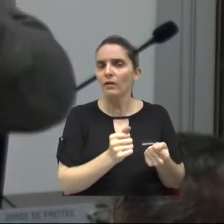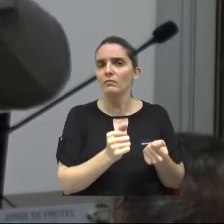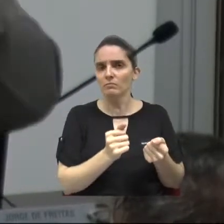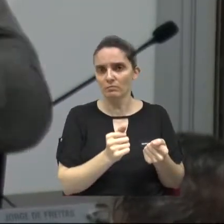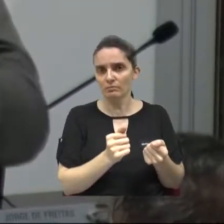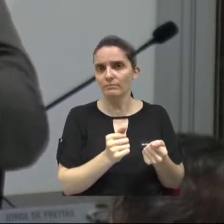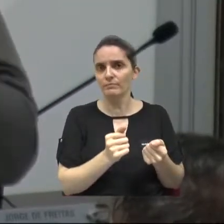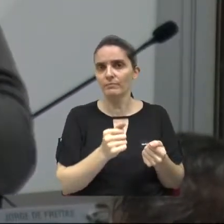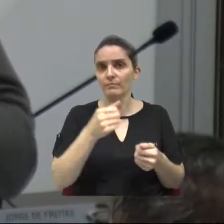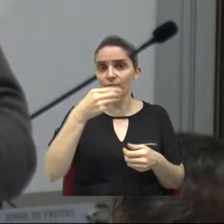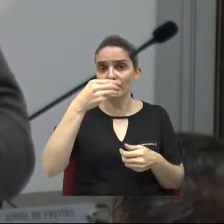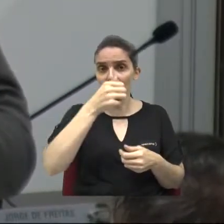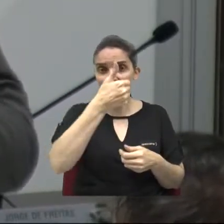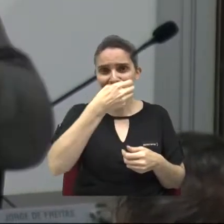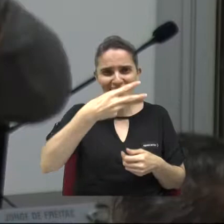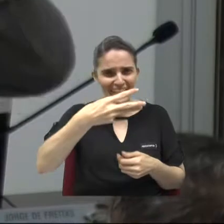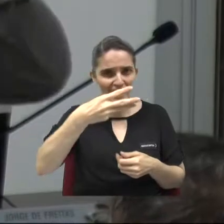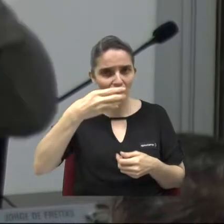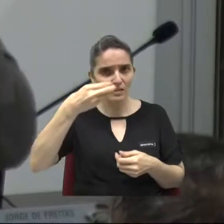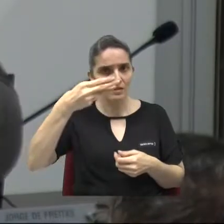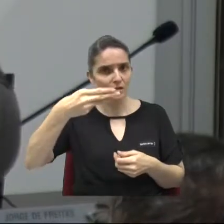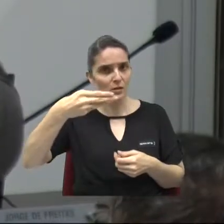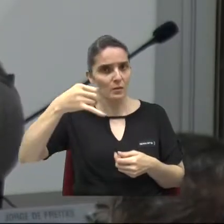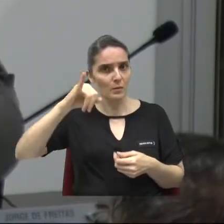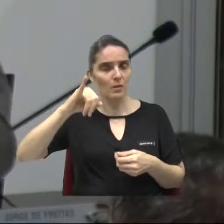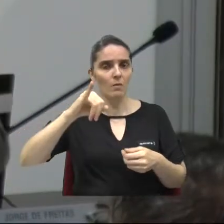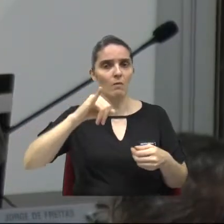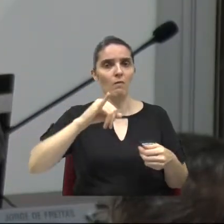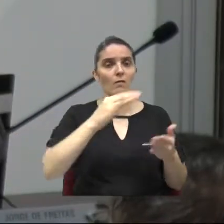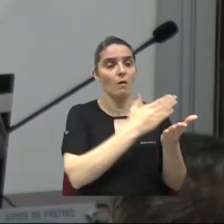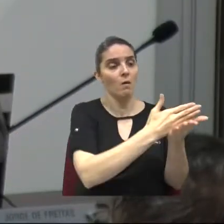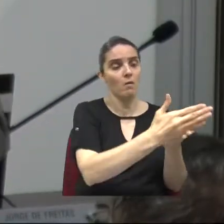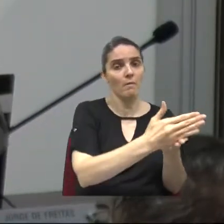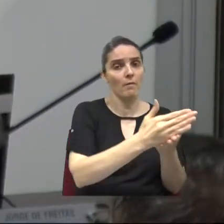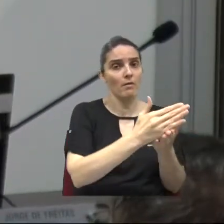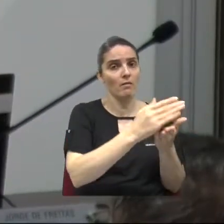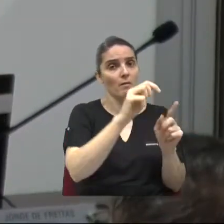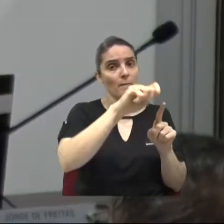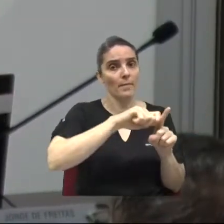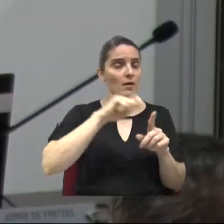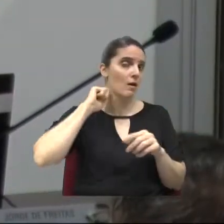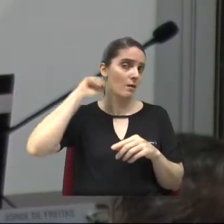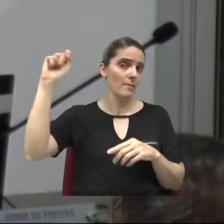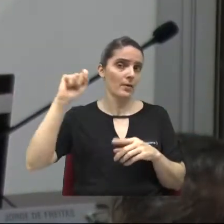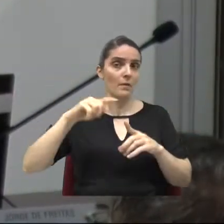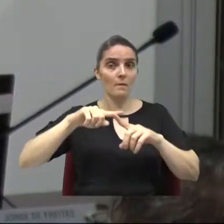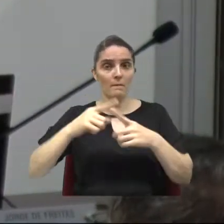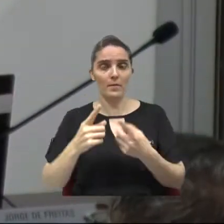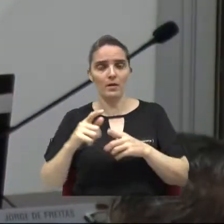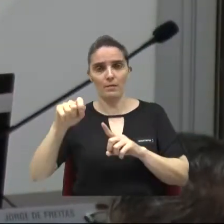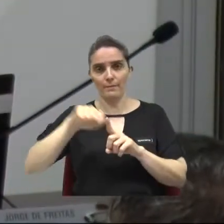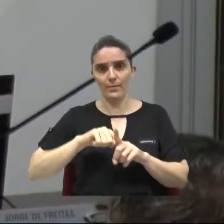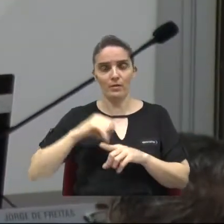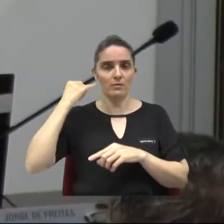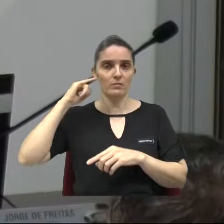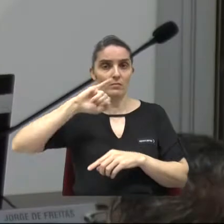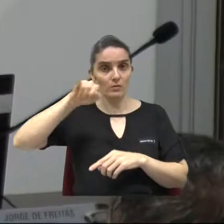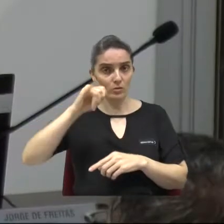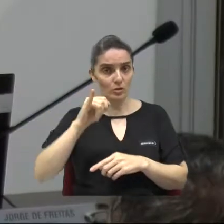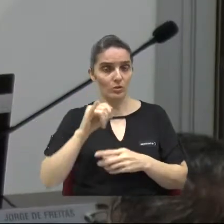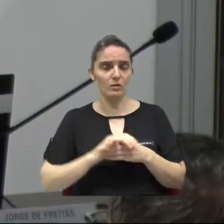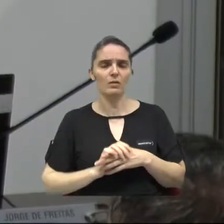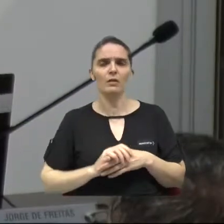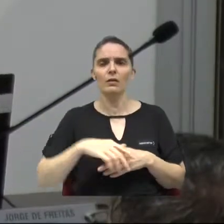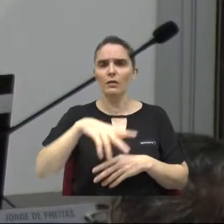Bastidores, é de 13 milhões, desde abril. E aí o prefeito, em janeiro, ele fez até uma